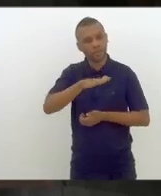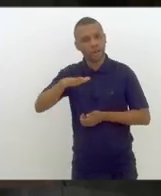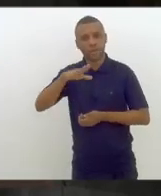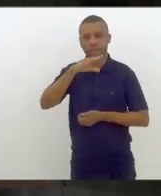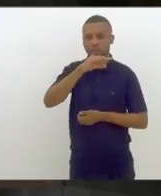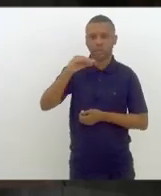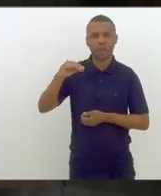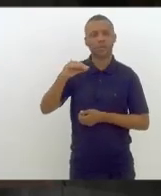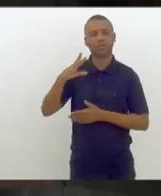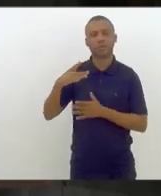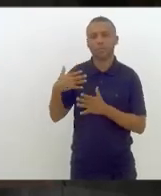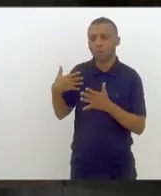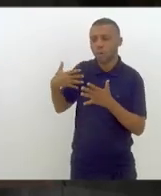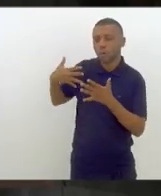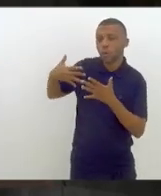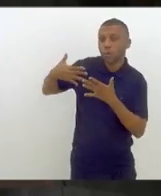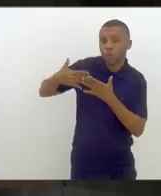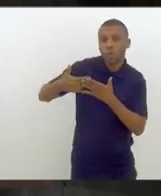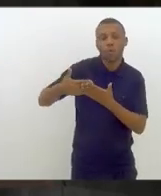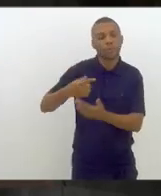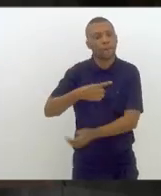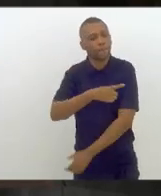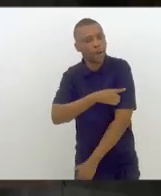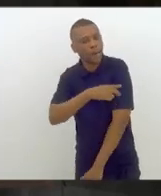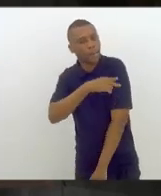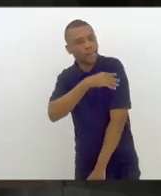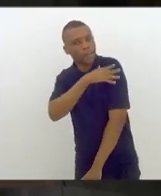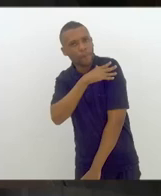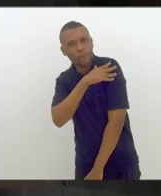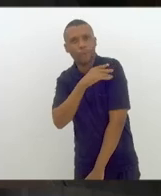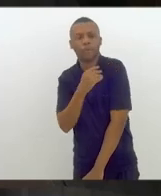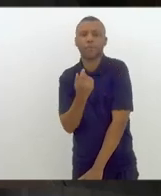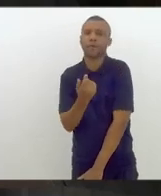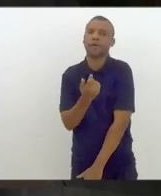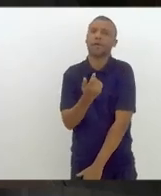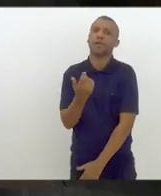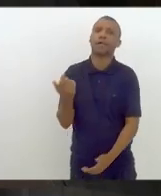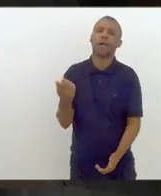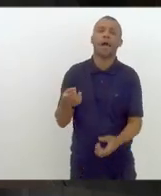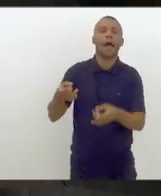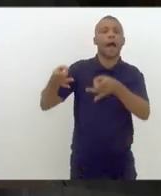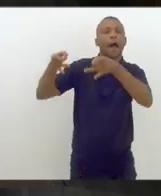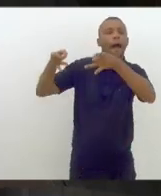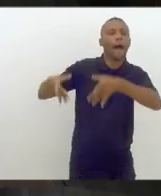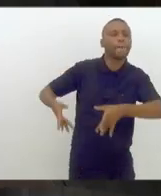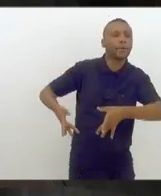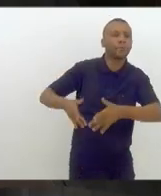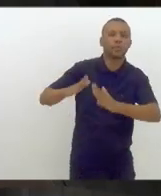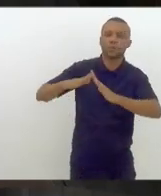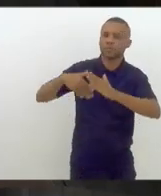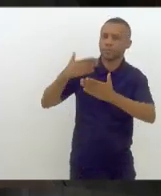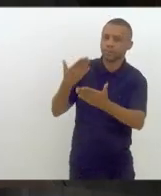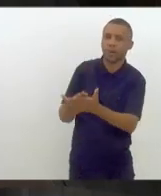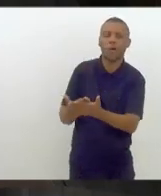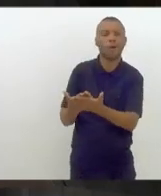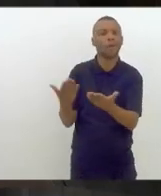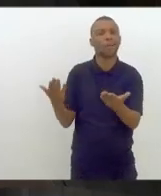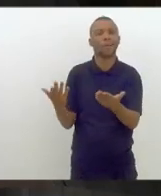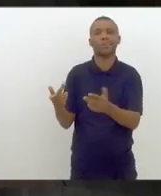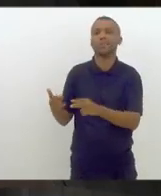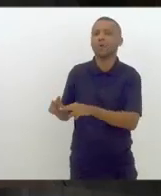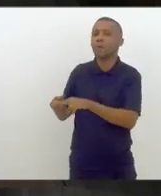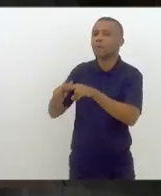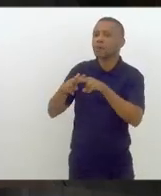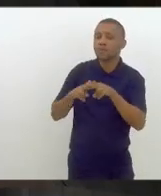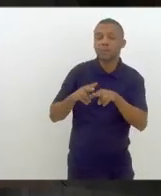enfrentem ao longo da sua trajetória escolar retenção, abandono, e, por isso, somente pouco